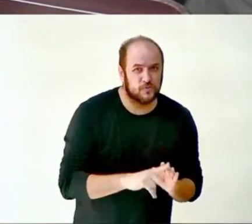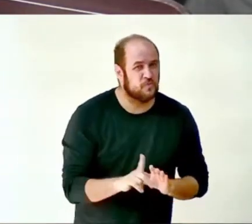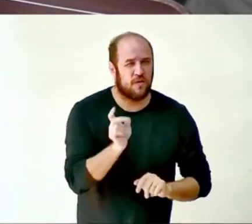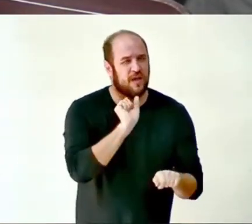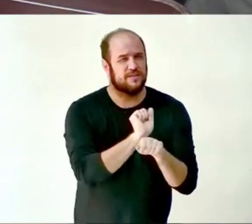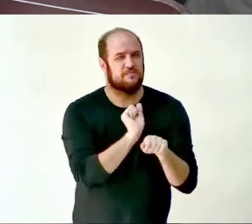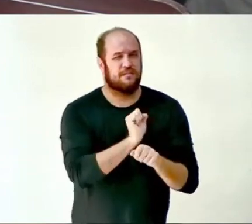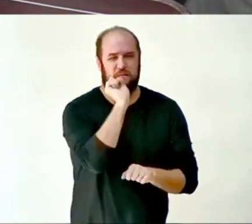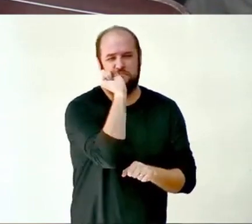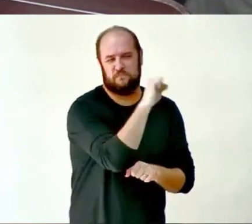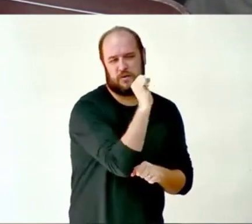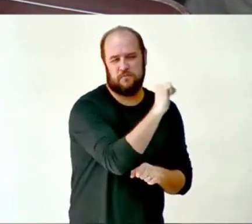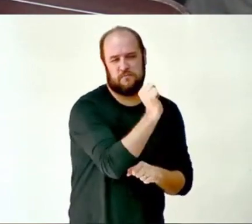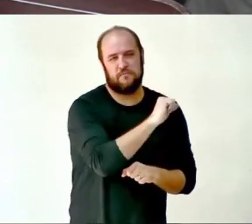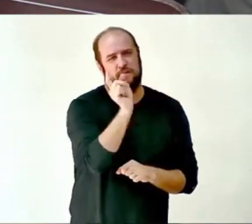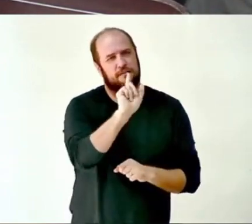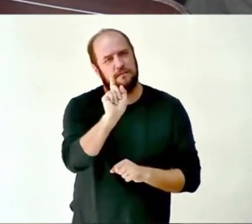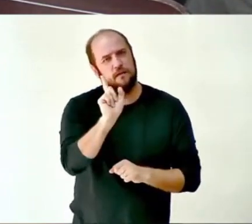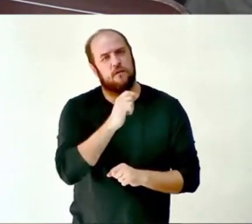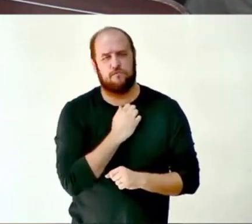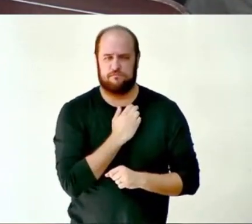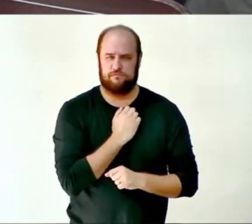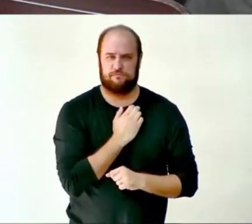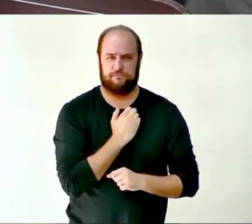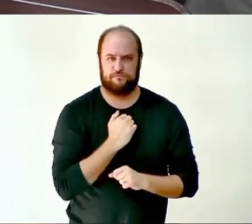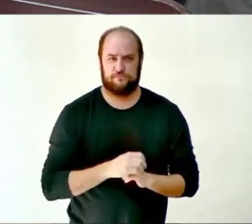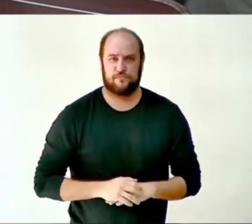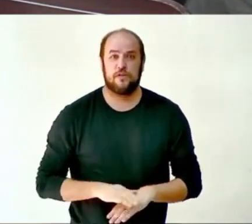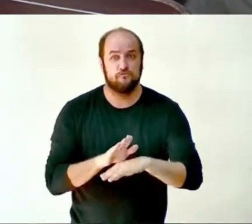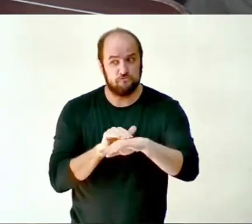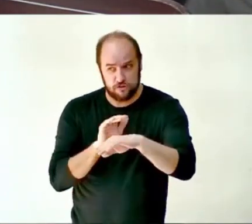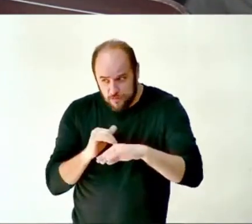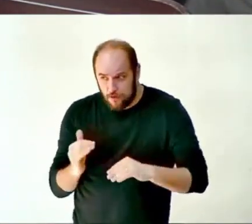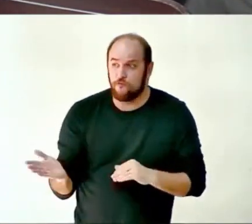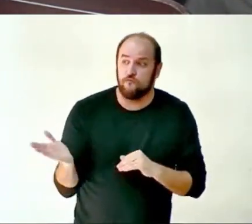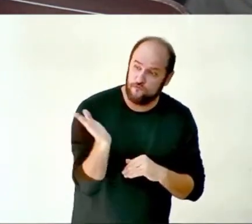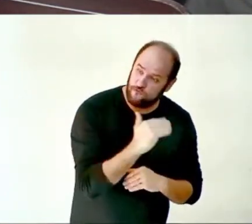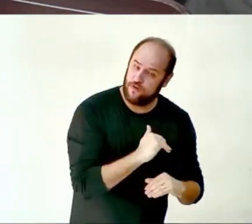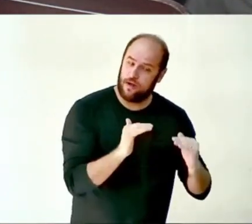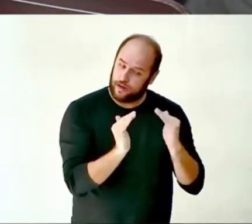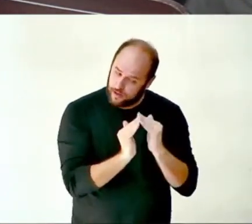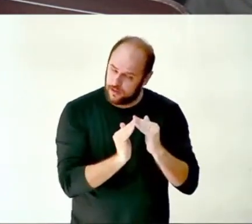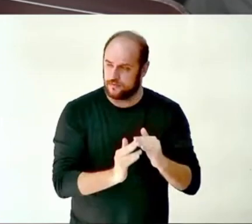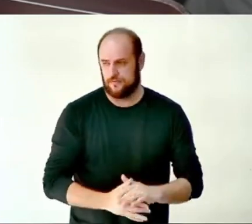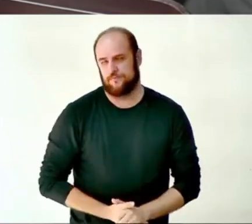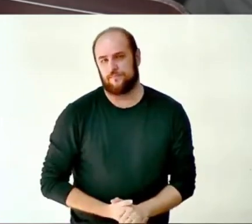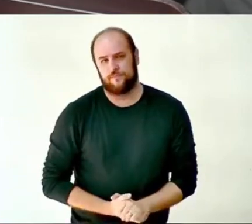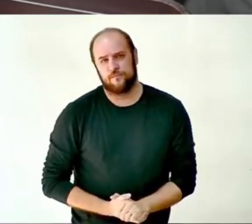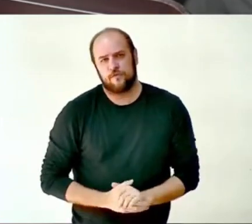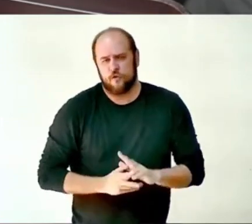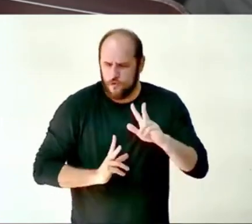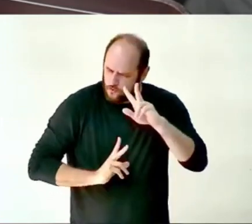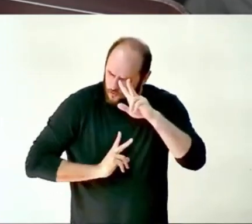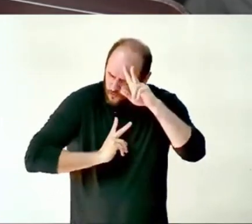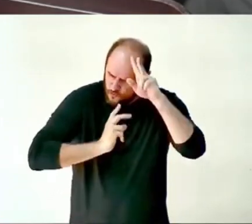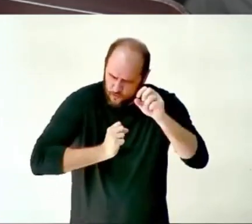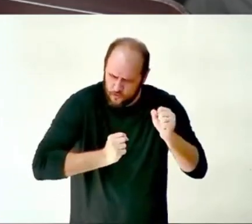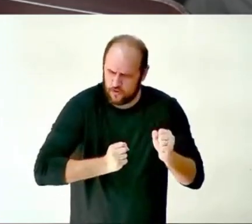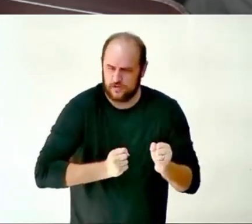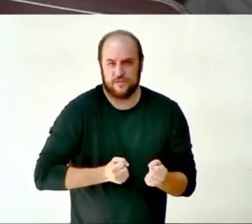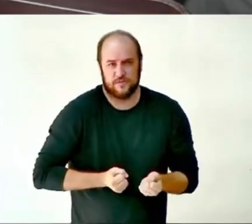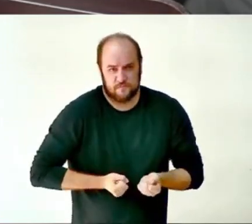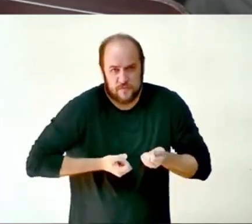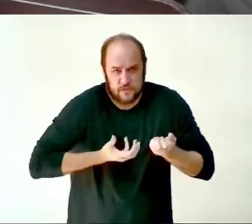bater nas portas das casas de vocês. Chamem-nos para as suas casas, fortaleçam-nos, deem